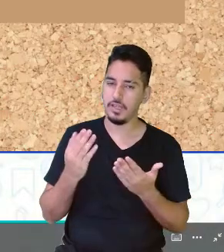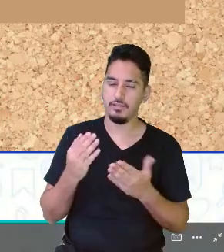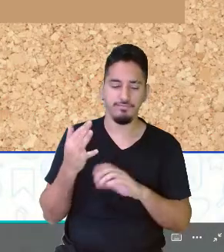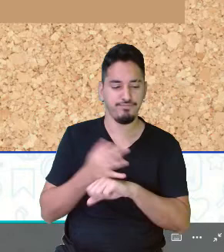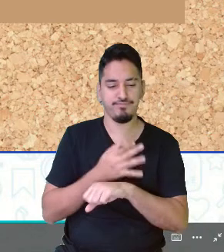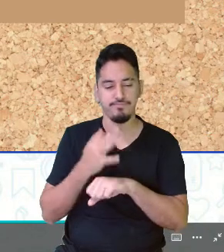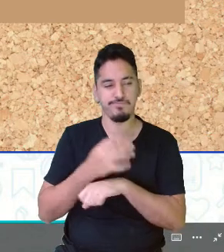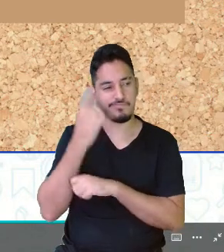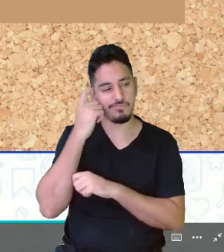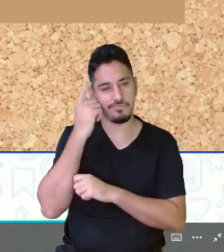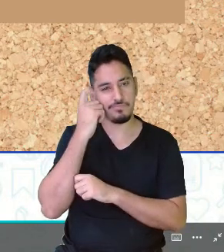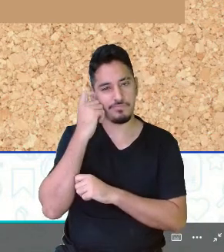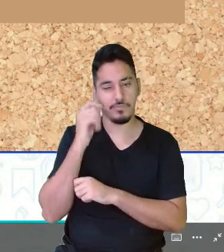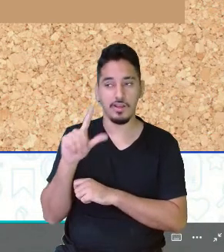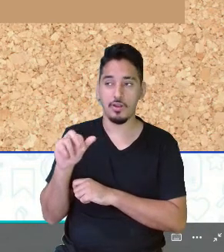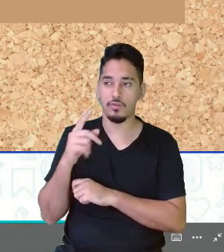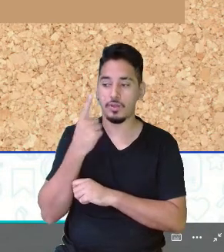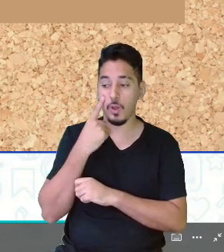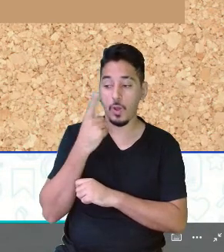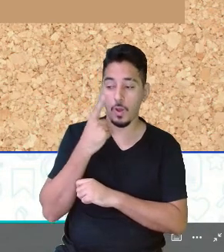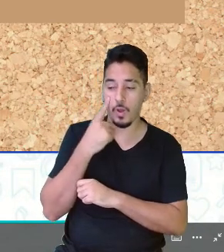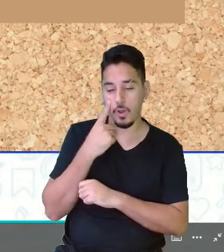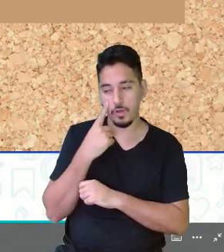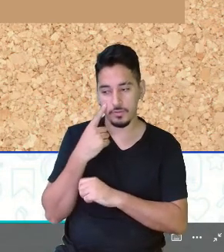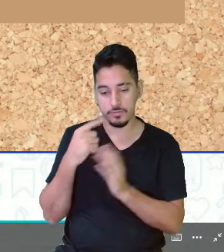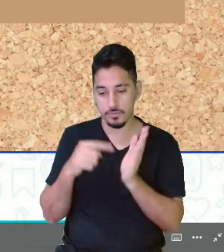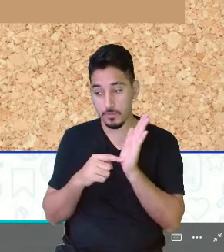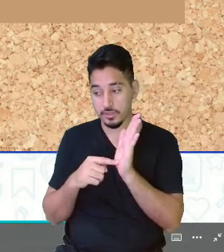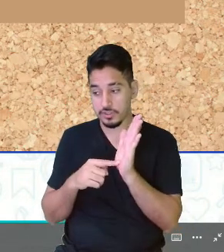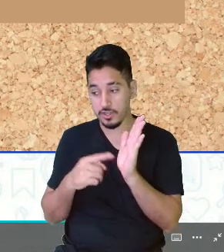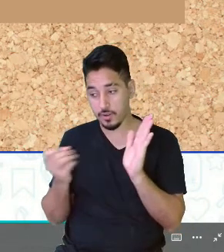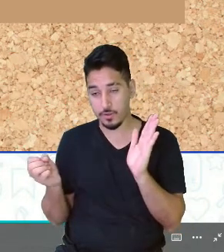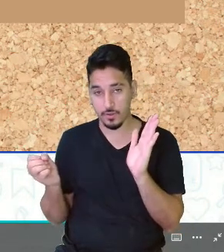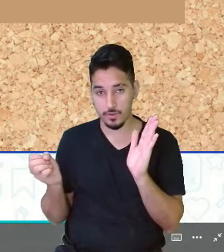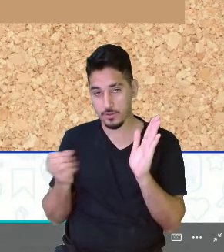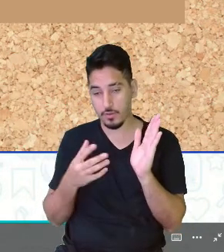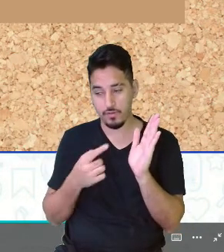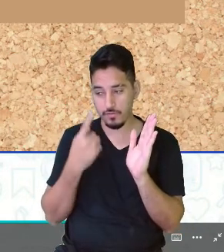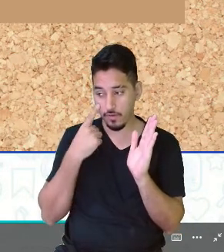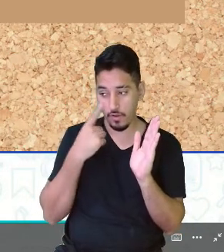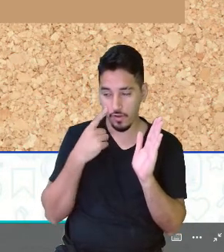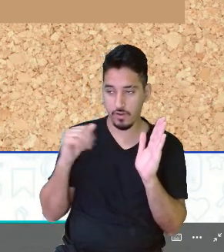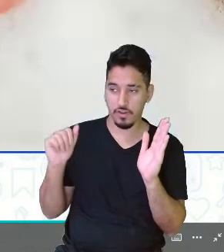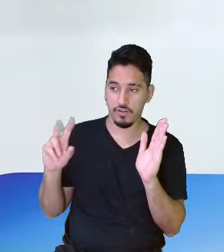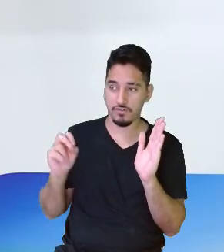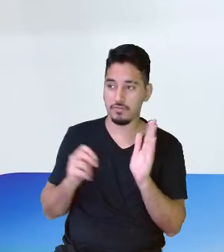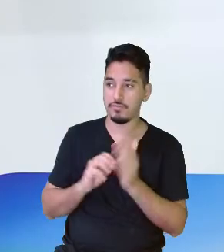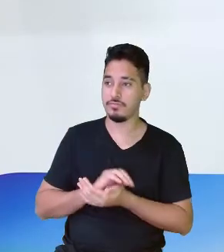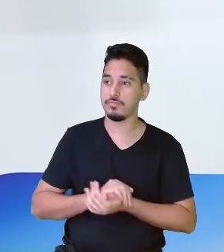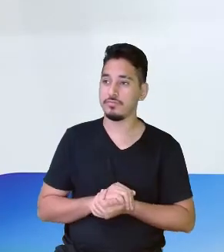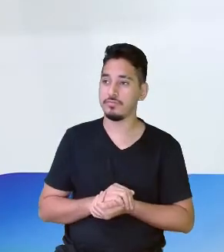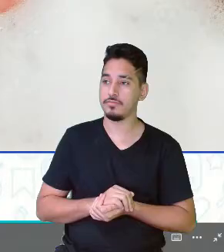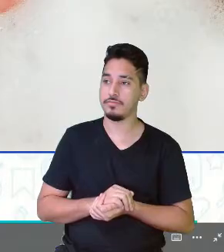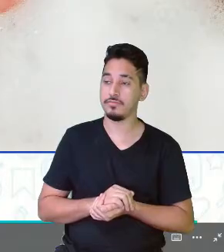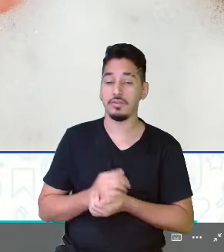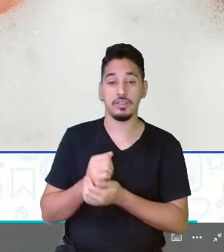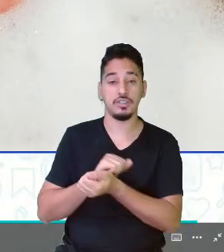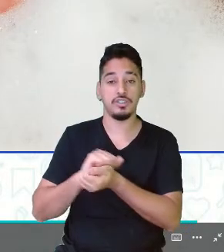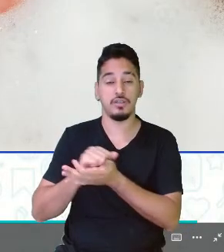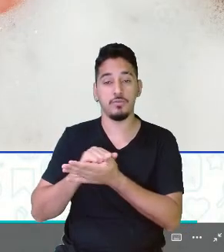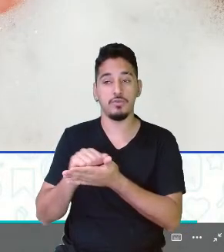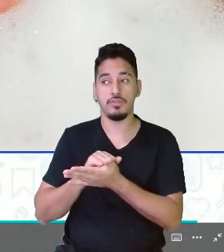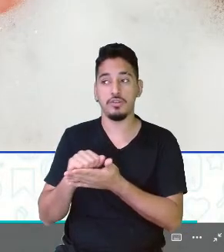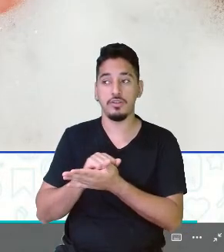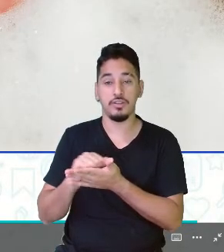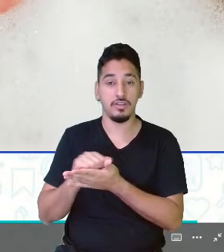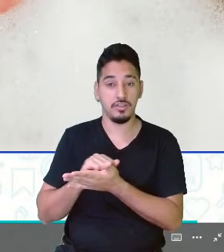Luna tentou mostrar outro meme para sua avó. Talvez um meme mais universal, entre aspas. Vamos ver qual foi. Sabonete